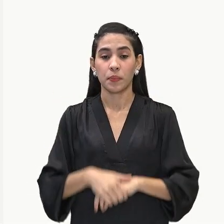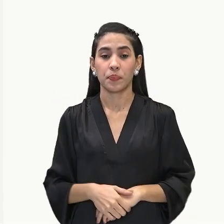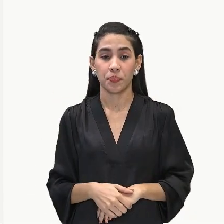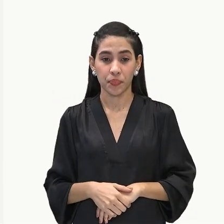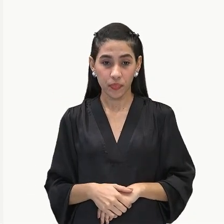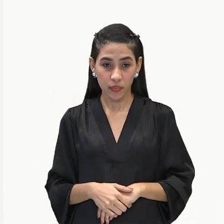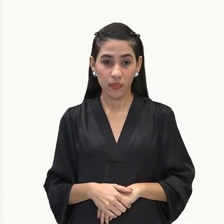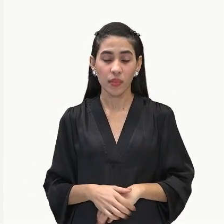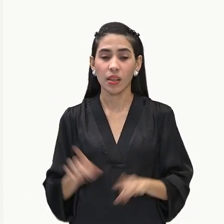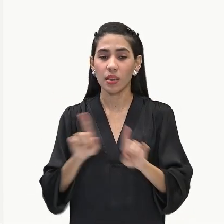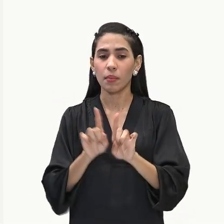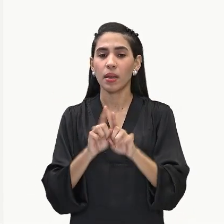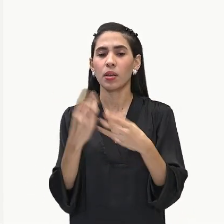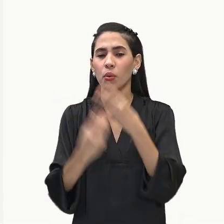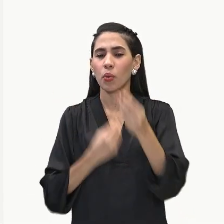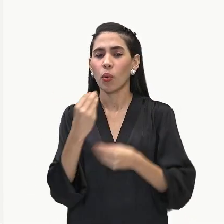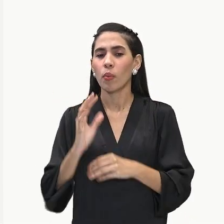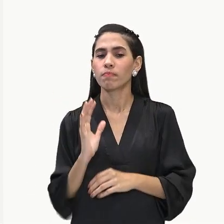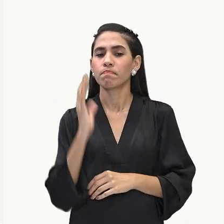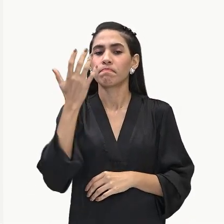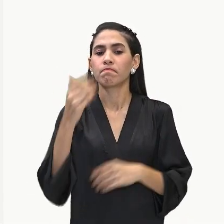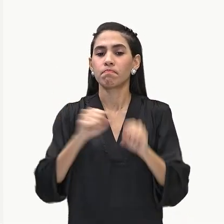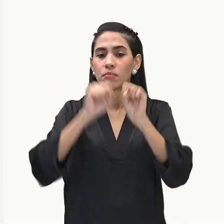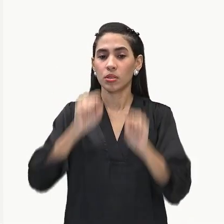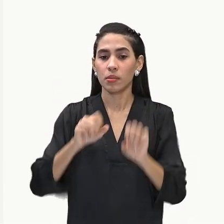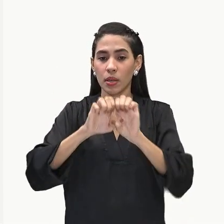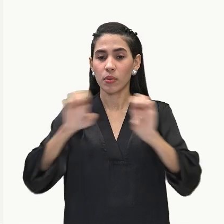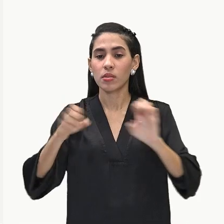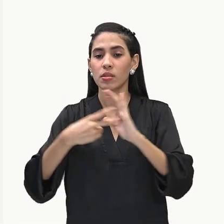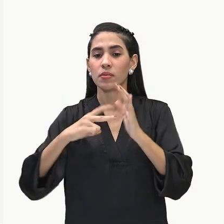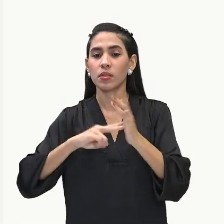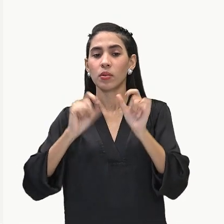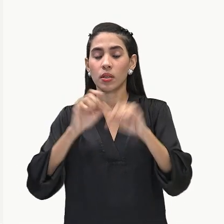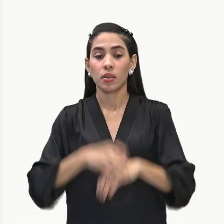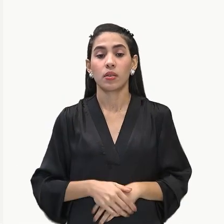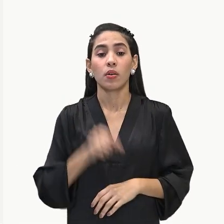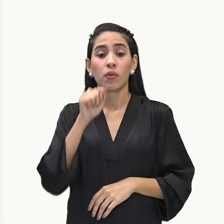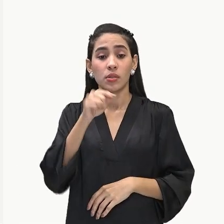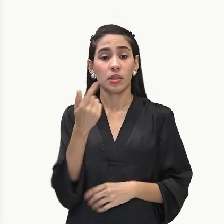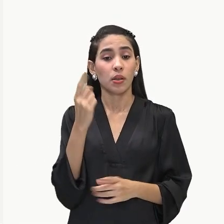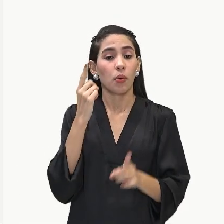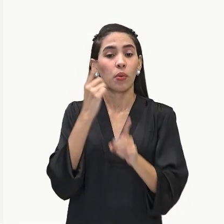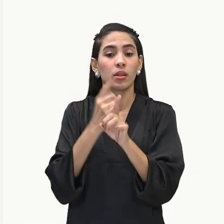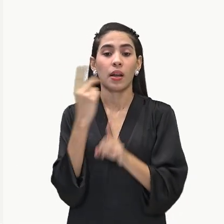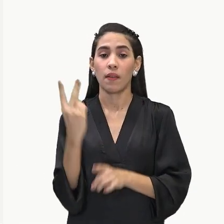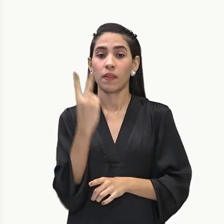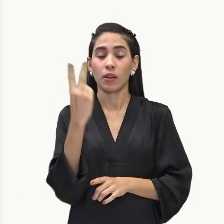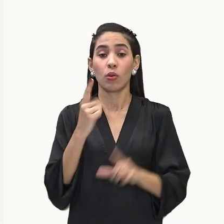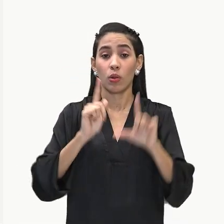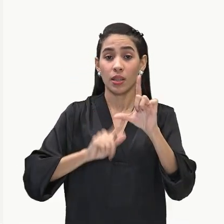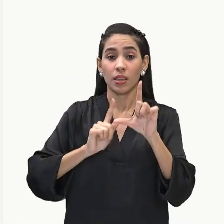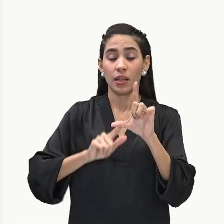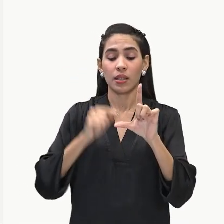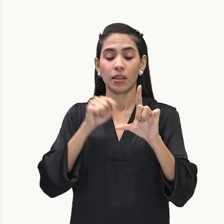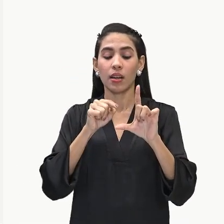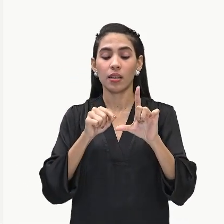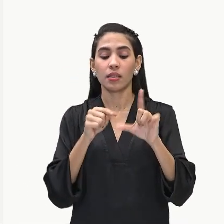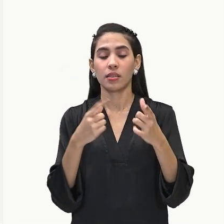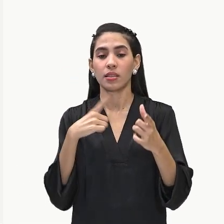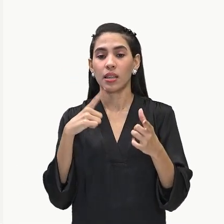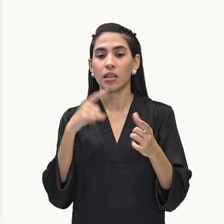E resolver um sistema de equações significa o quê? Encontrar os valores das variáveis que